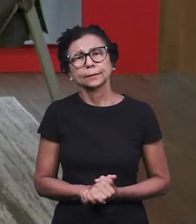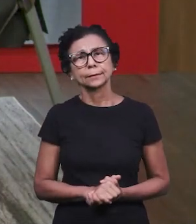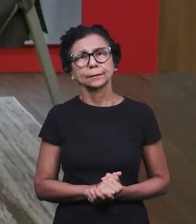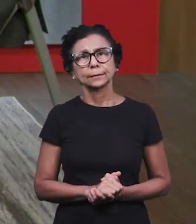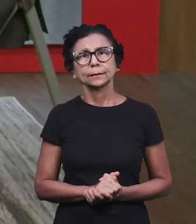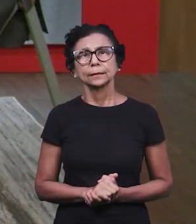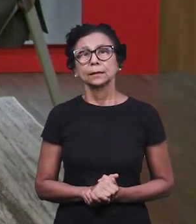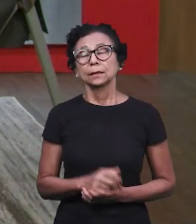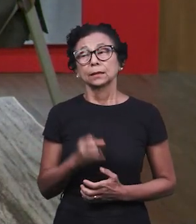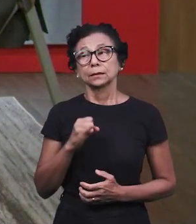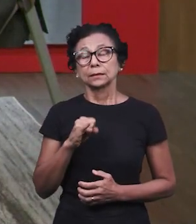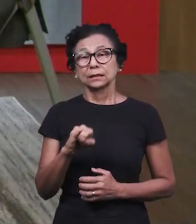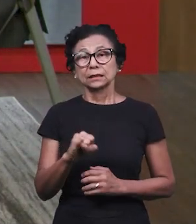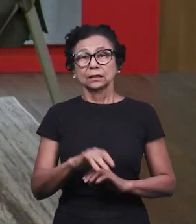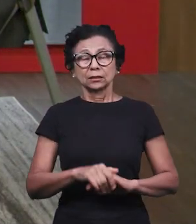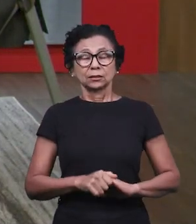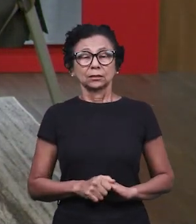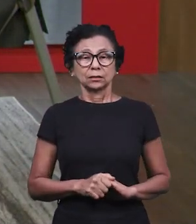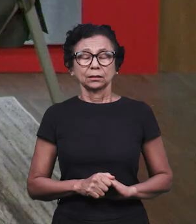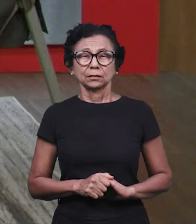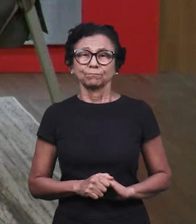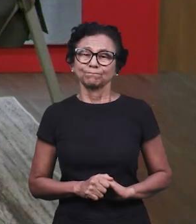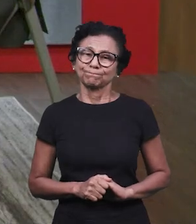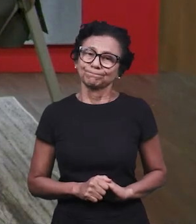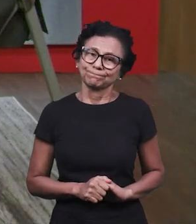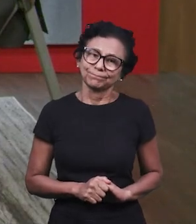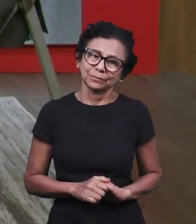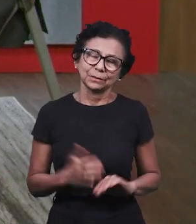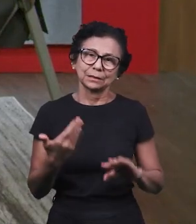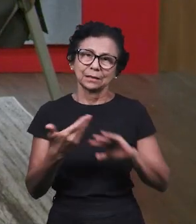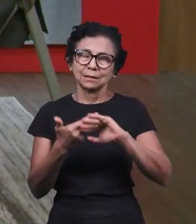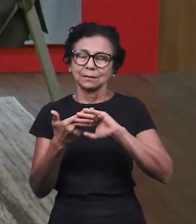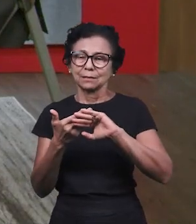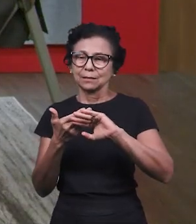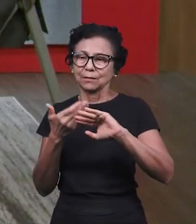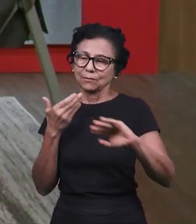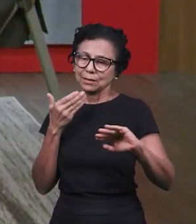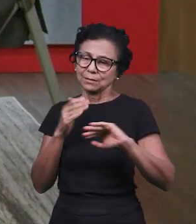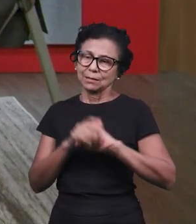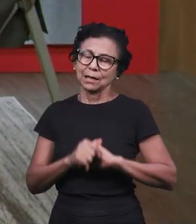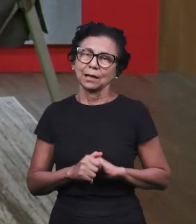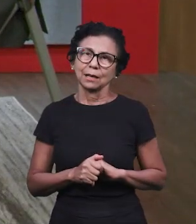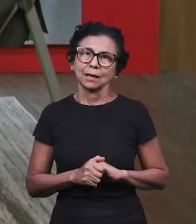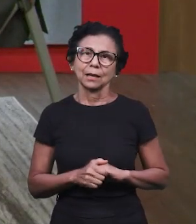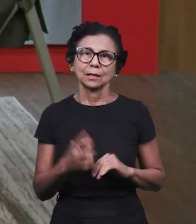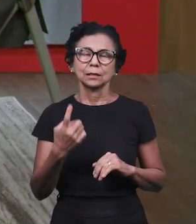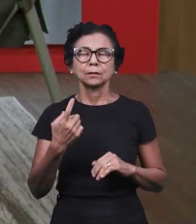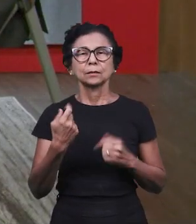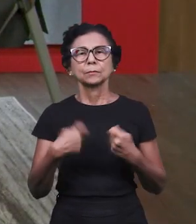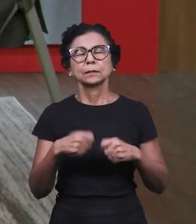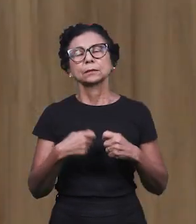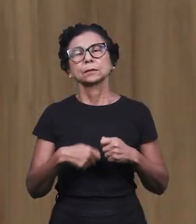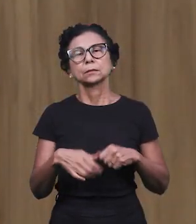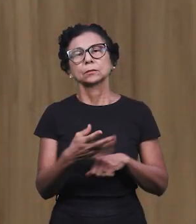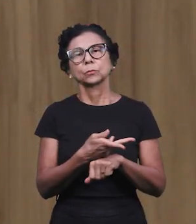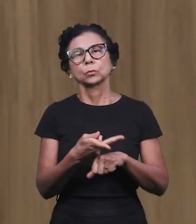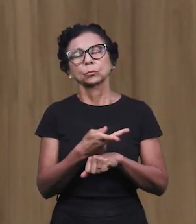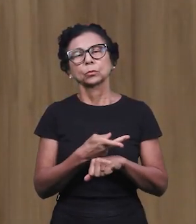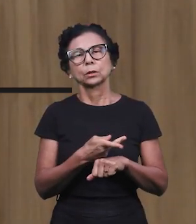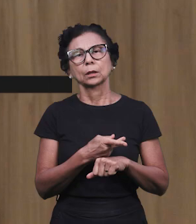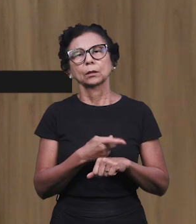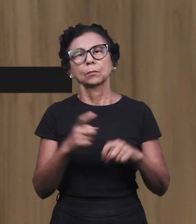da causa física, aí está na hora de buscar uma ajuda com um profissional da saúde mental. Esses exames, né? Exames